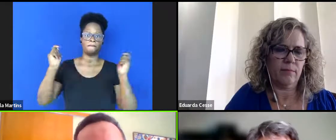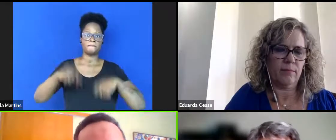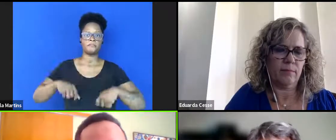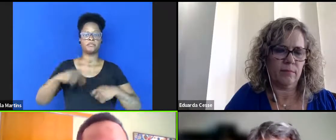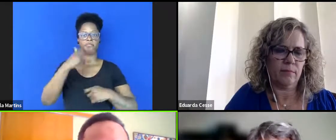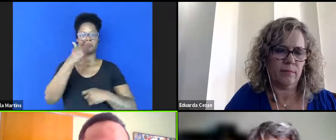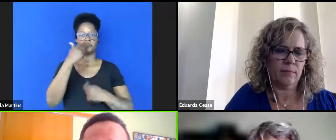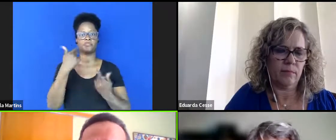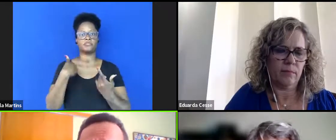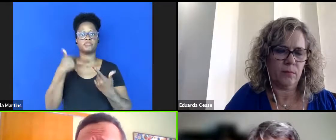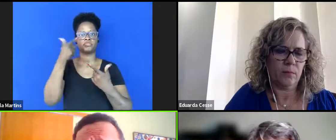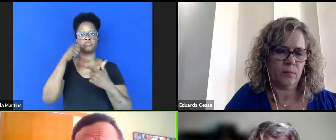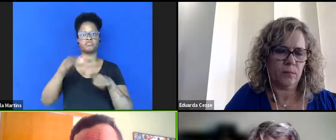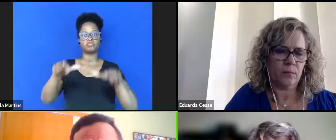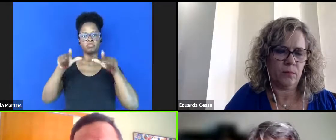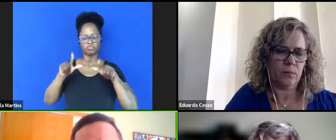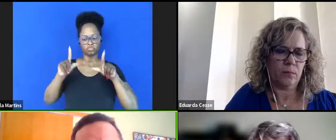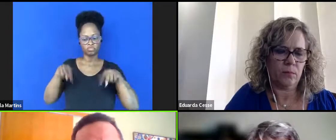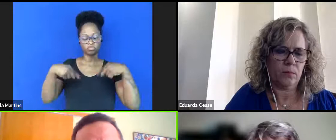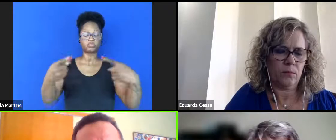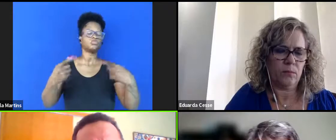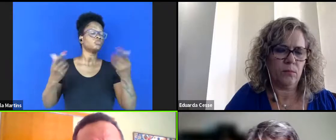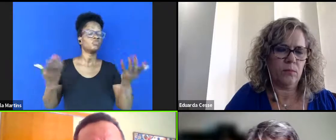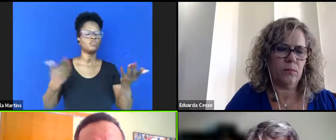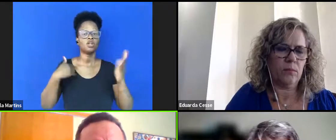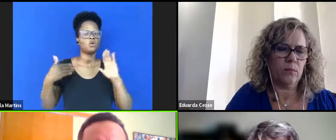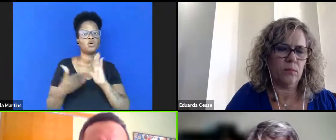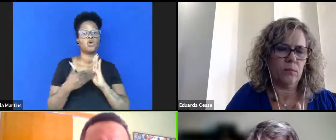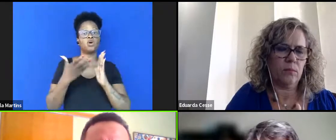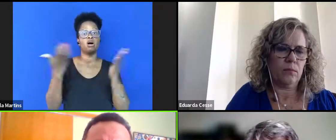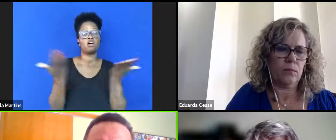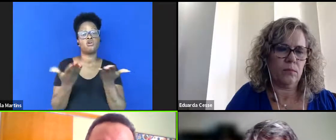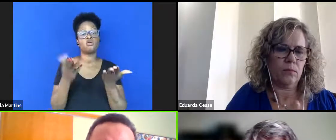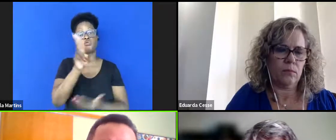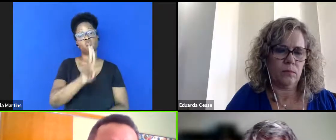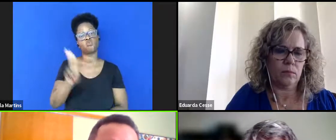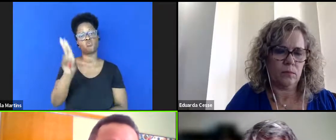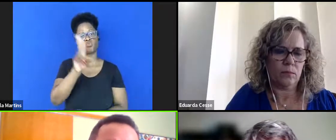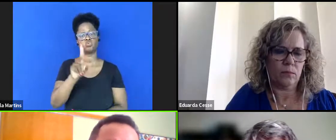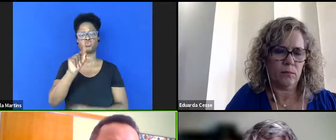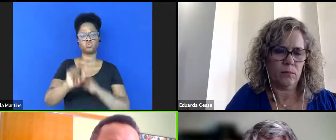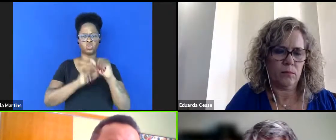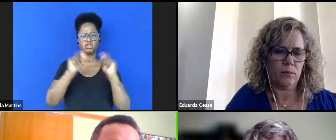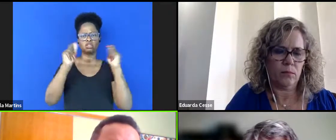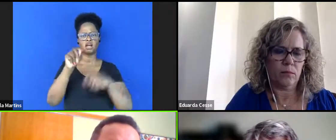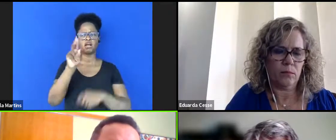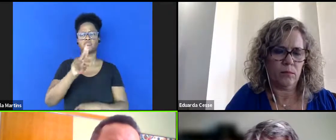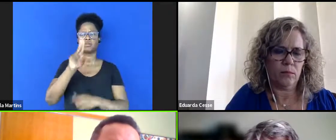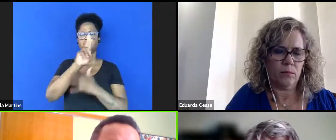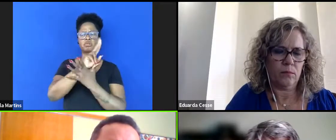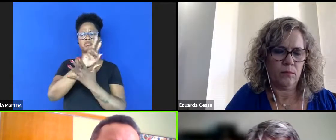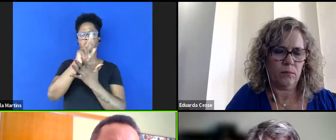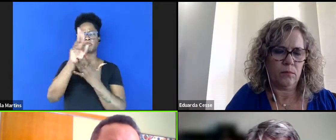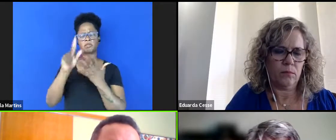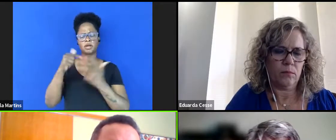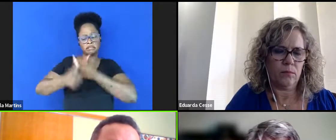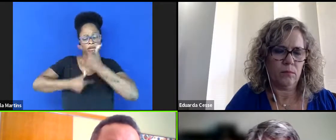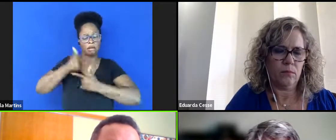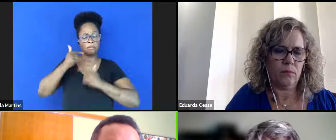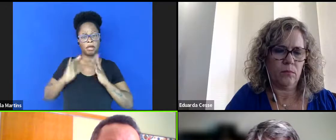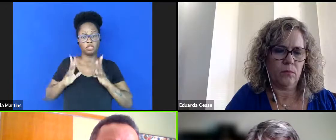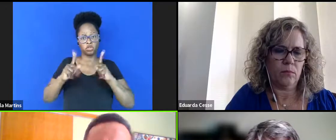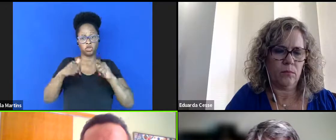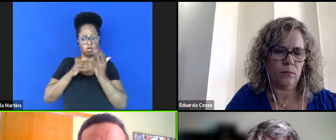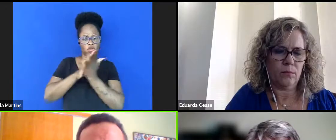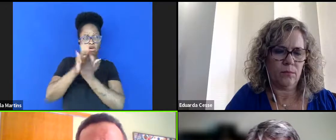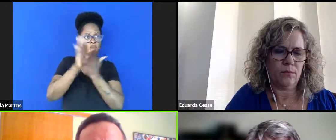uma certificação posterior. E, por fim, eu só gostaria de usar, assim, a gente tem usado todos os momentos, todos os trabalhos que a gente tem publicado,